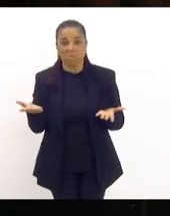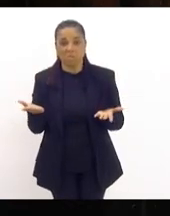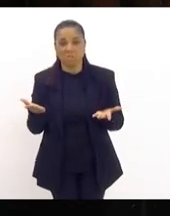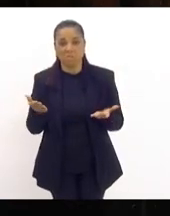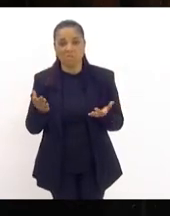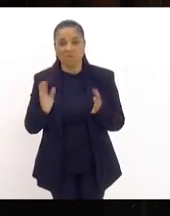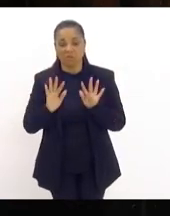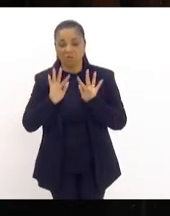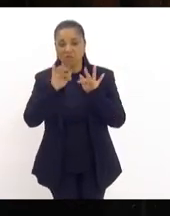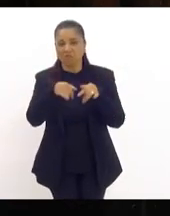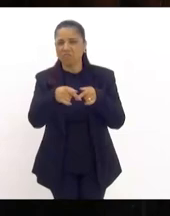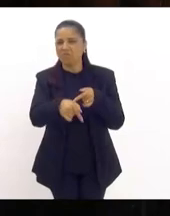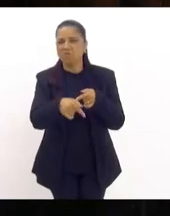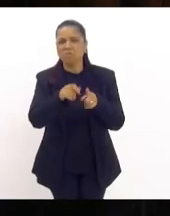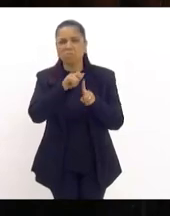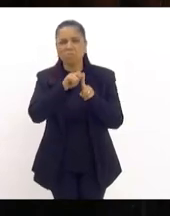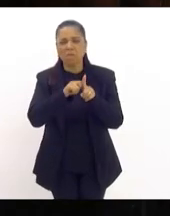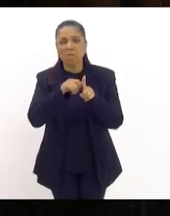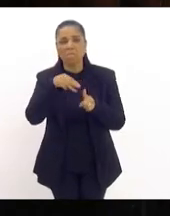março.